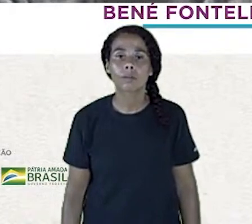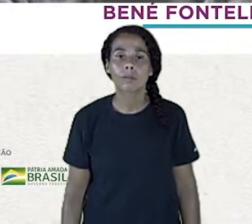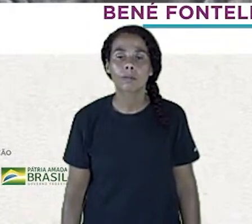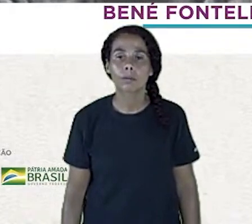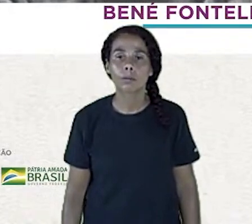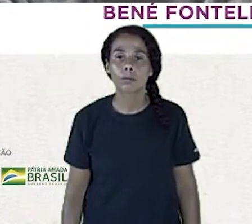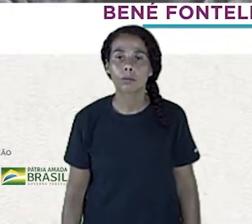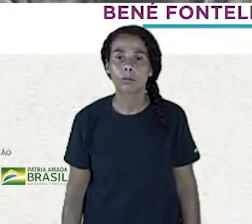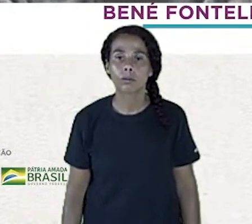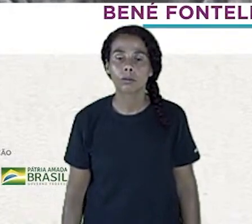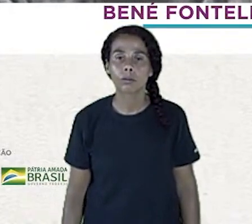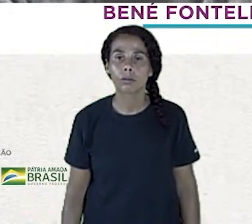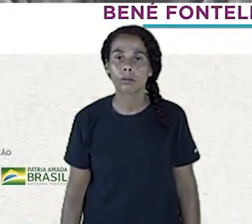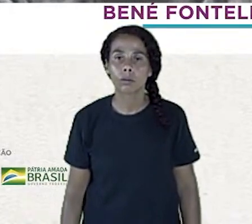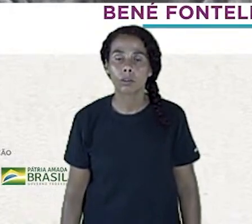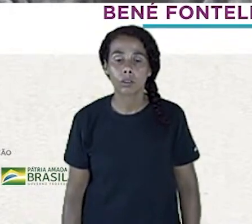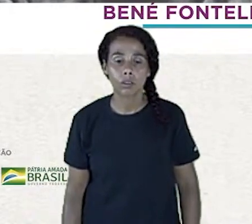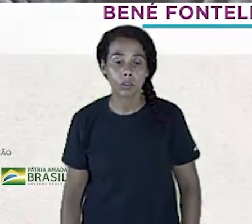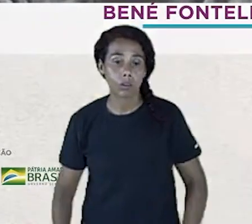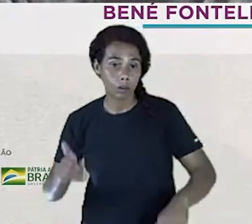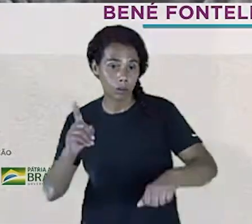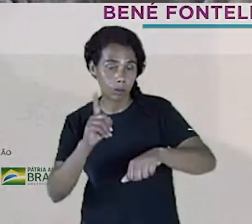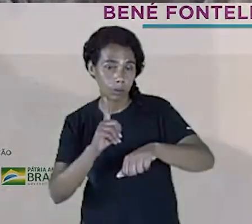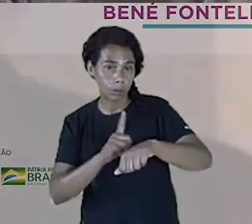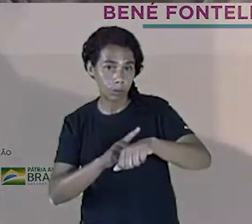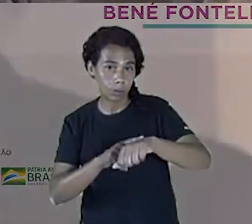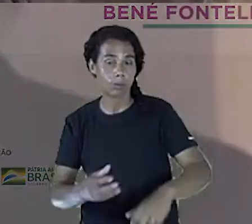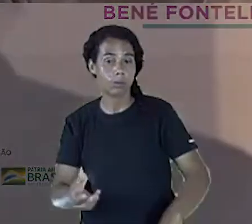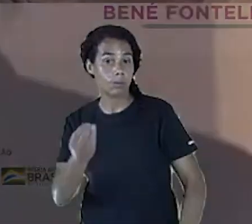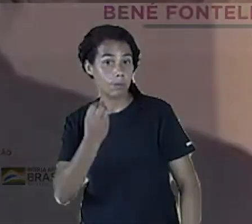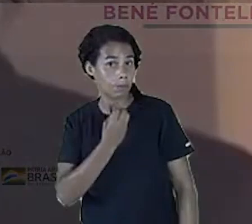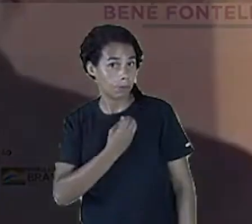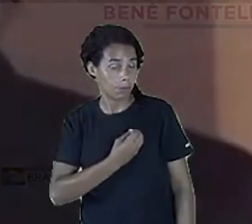chega um instante da vida em que